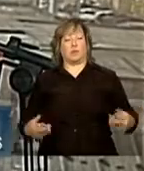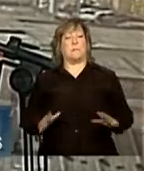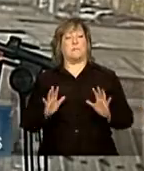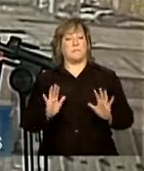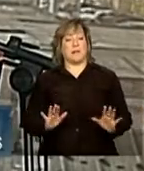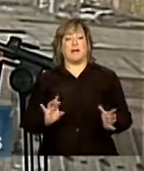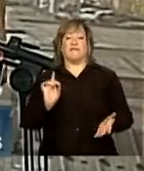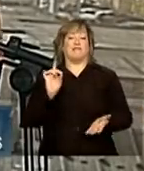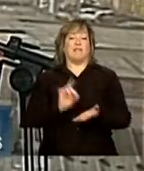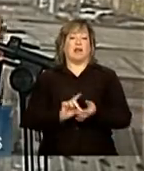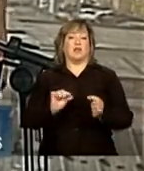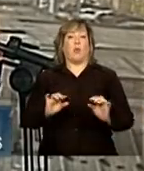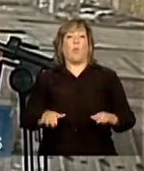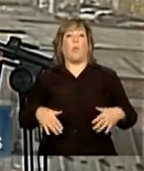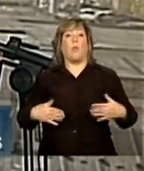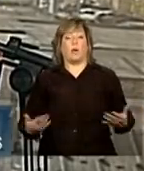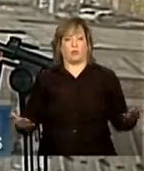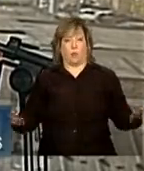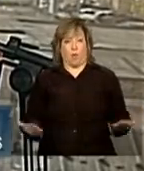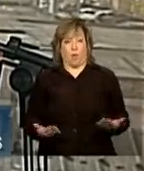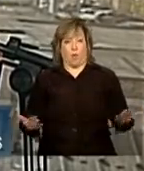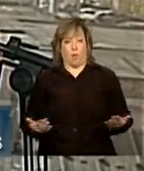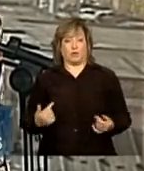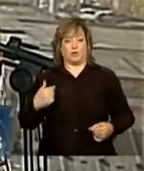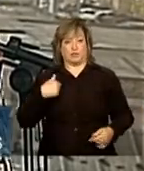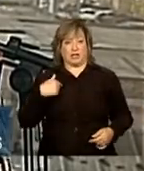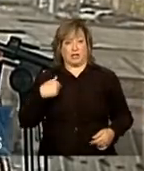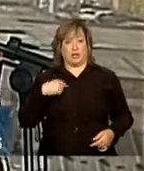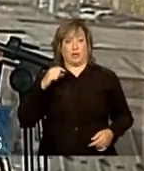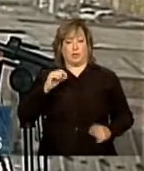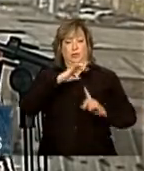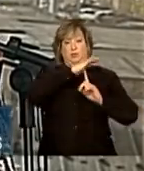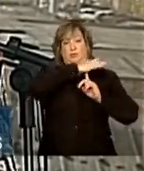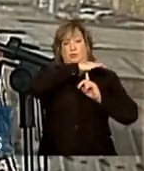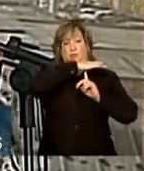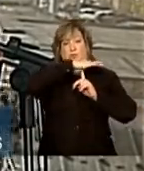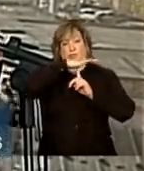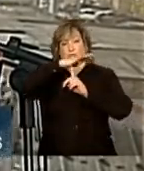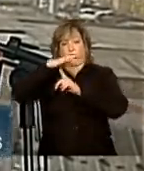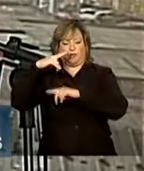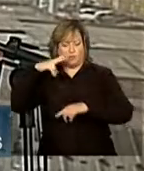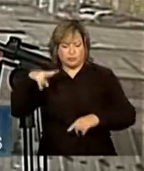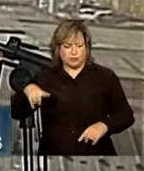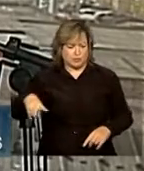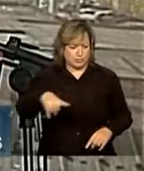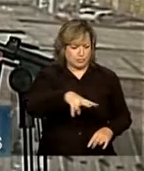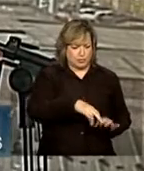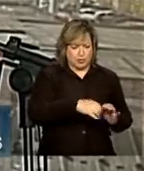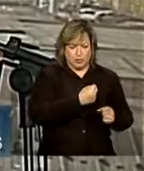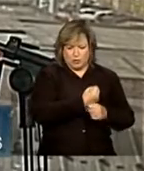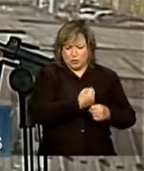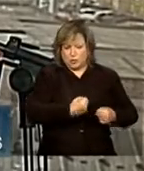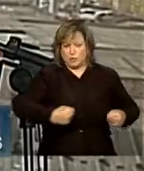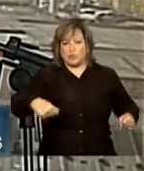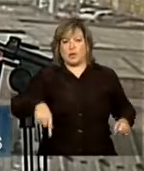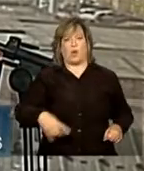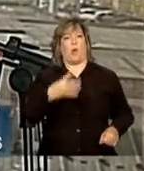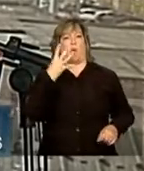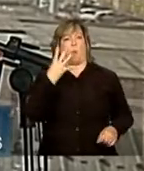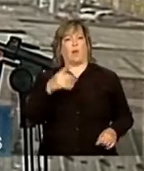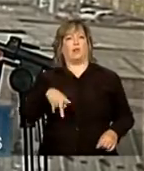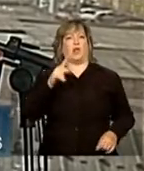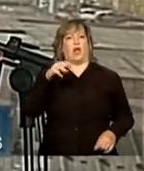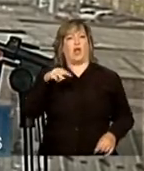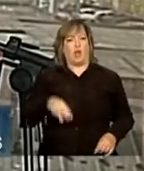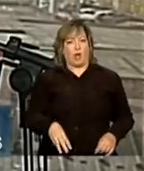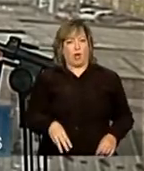fato, quando hoje eu sobrevoei de helicóptero toda a extensão desses 4